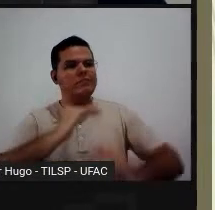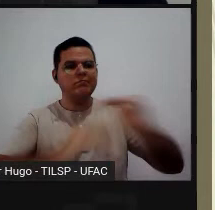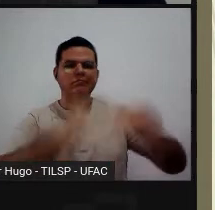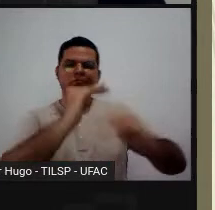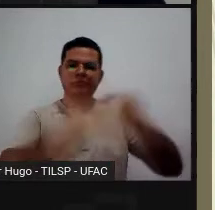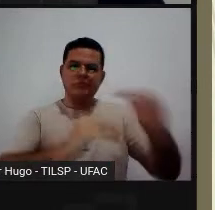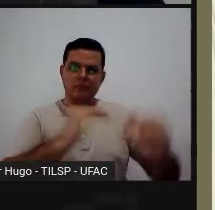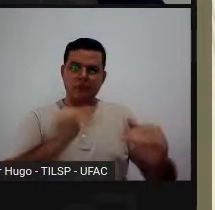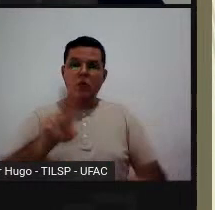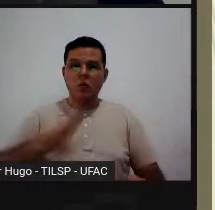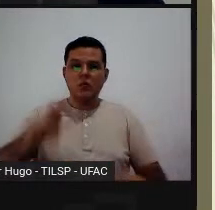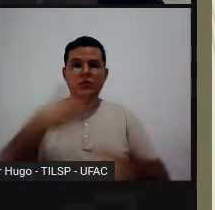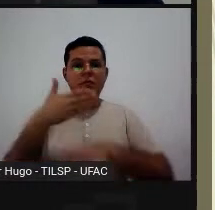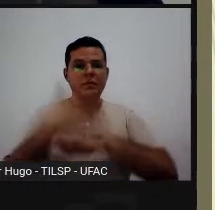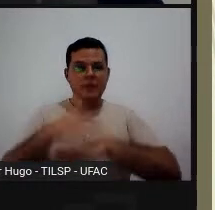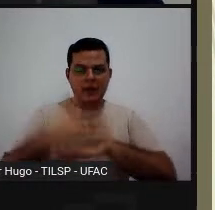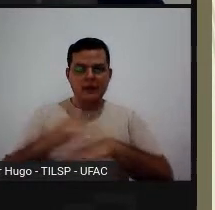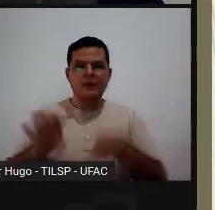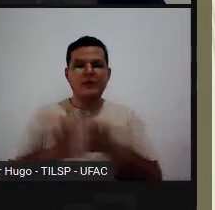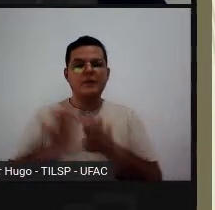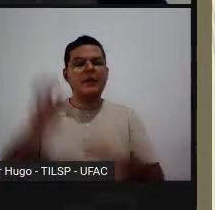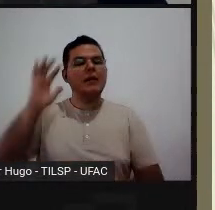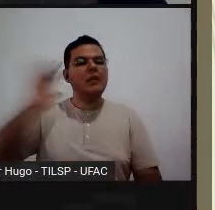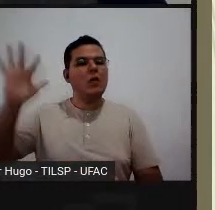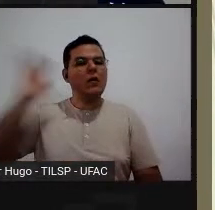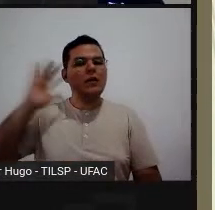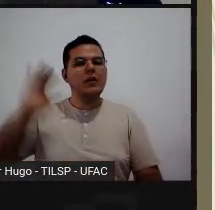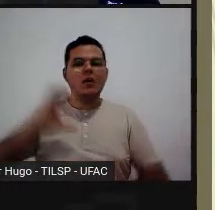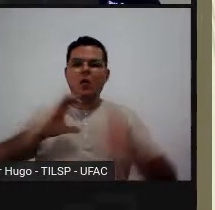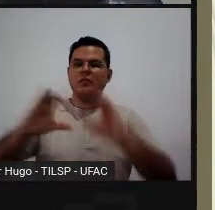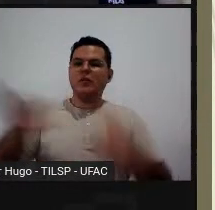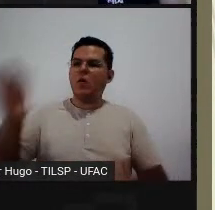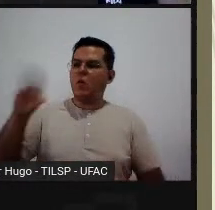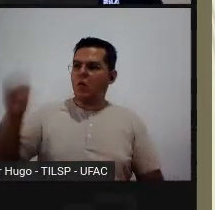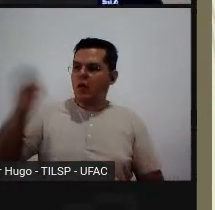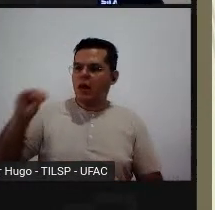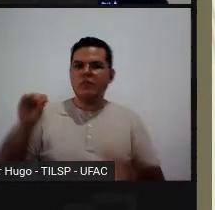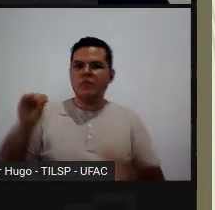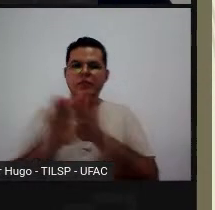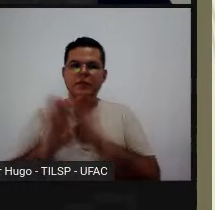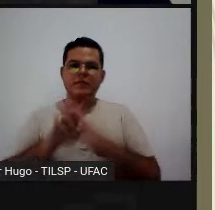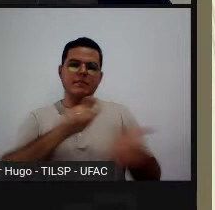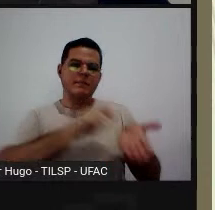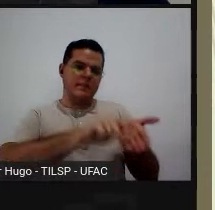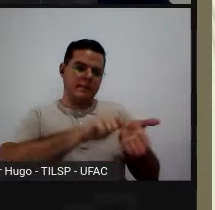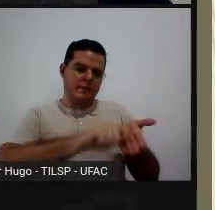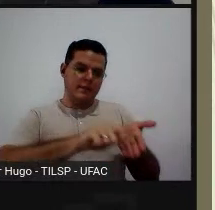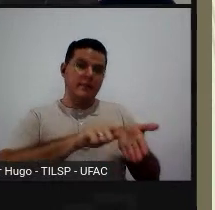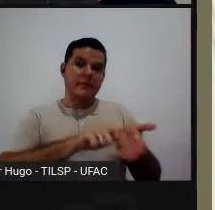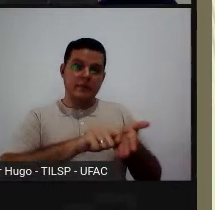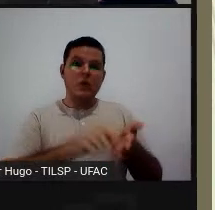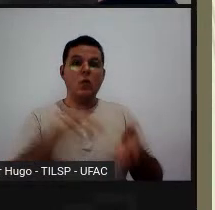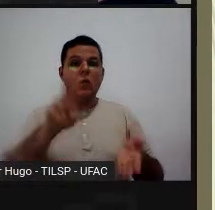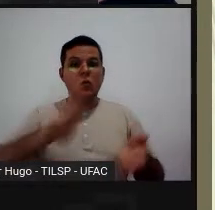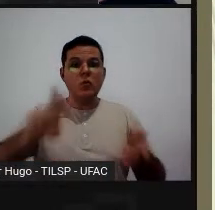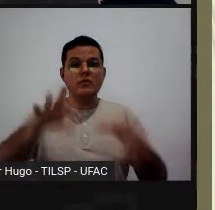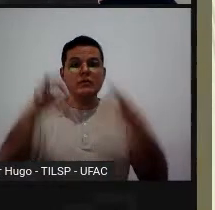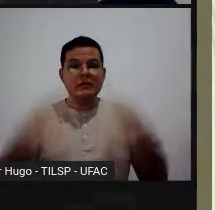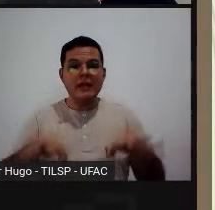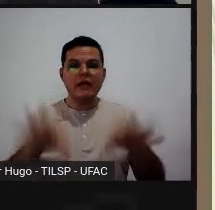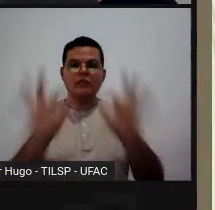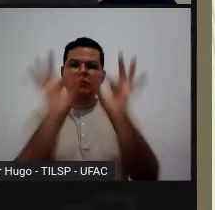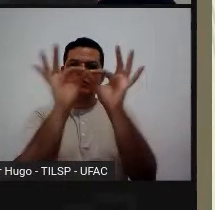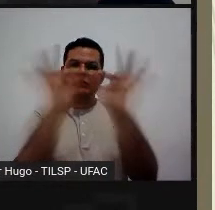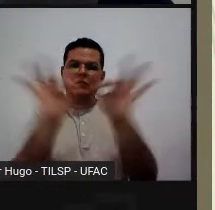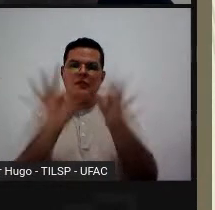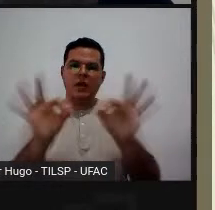teoria da comunicação oral e escrita. No pleno exercício das estruturas sintáticas, vejam aqui, basicamente,